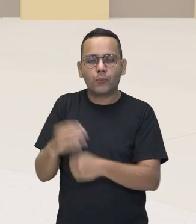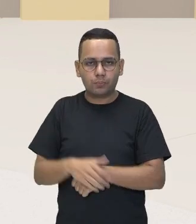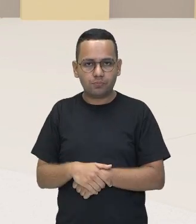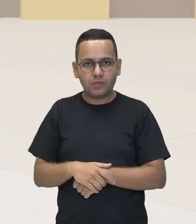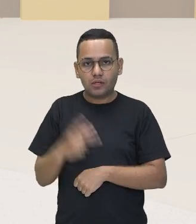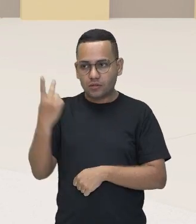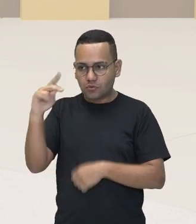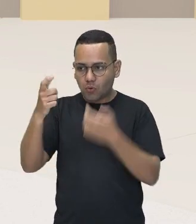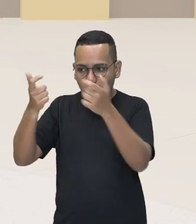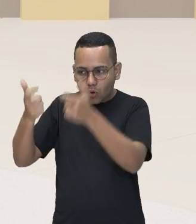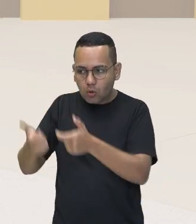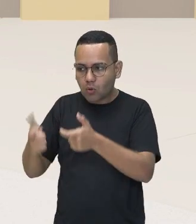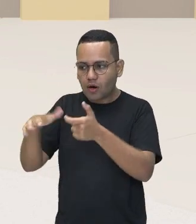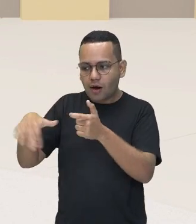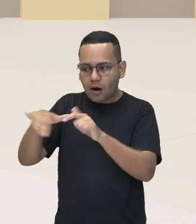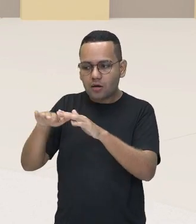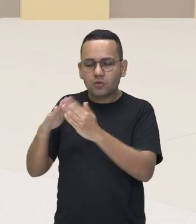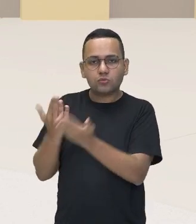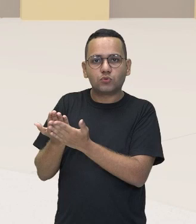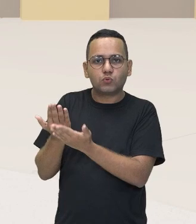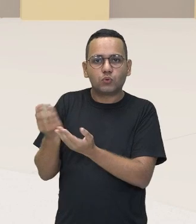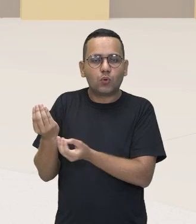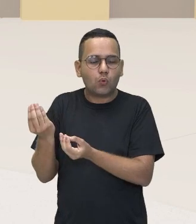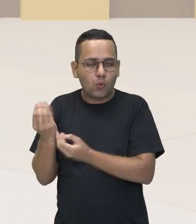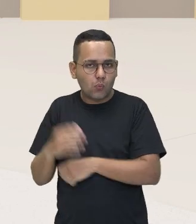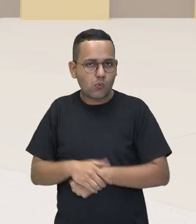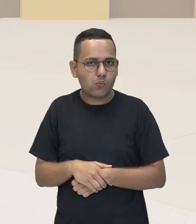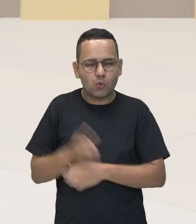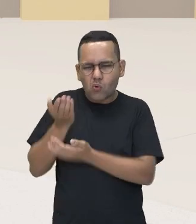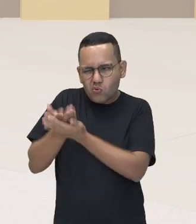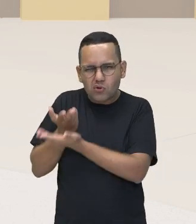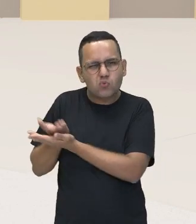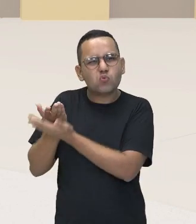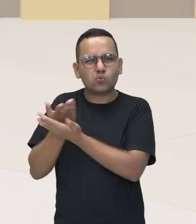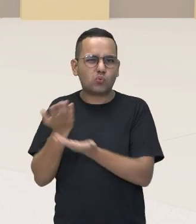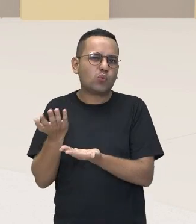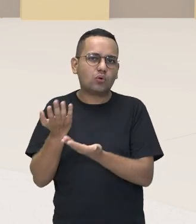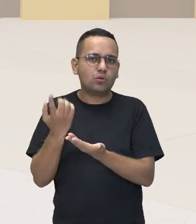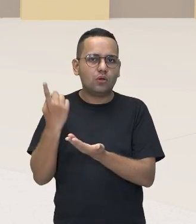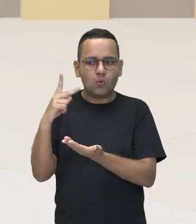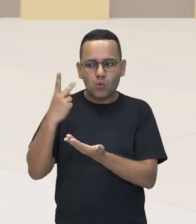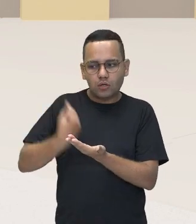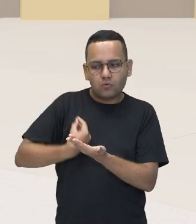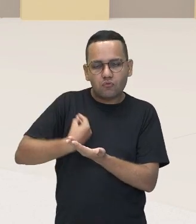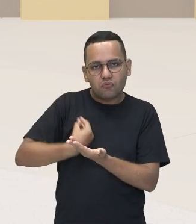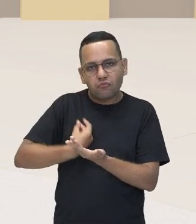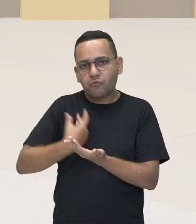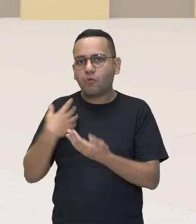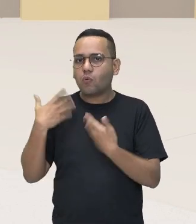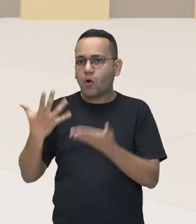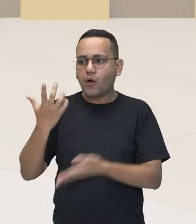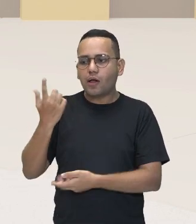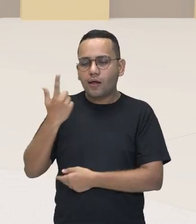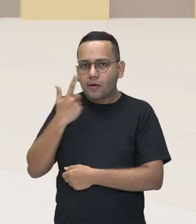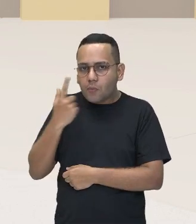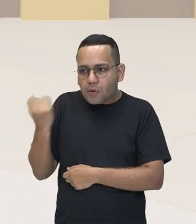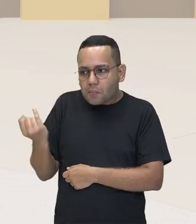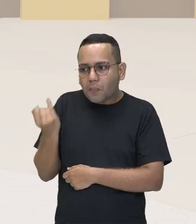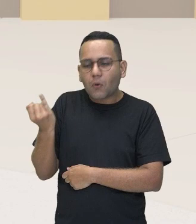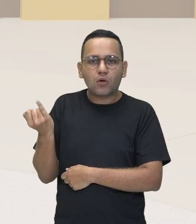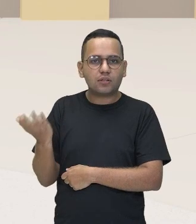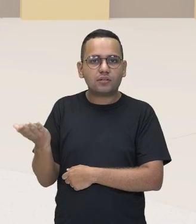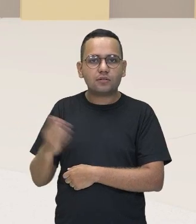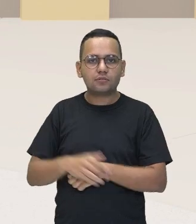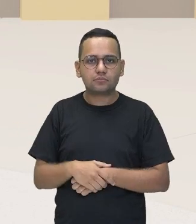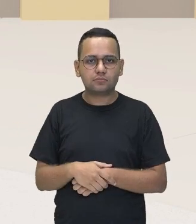você estuda, que você, então, mora, né? Então, isso é importante, por quê? Porque a gente vai ver que, a